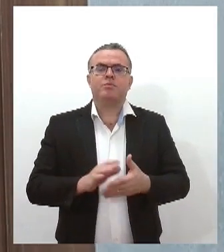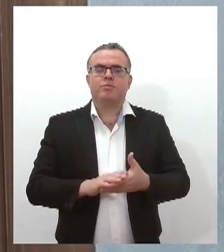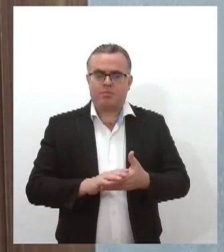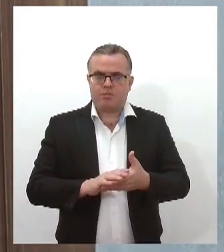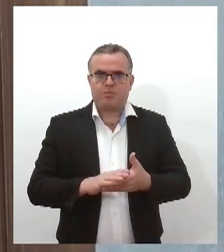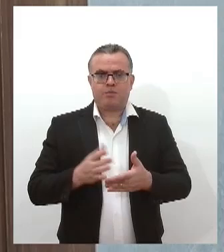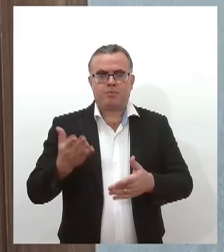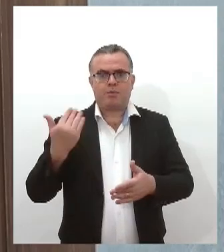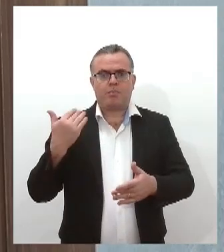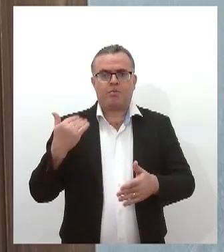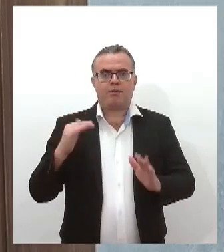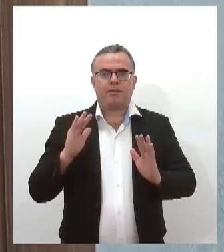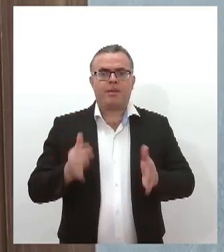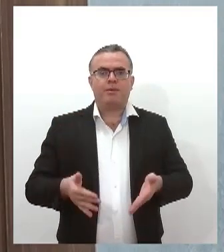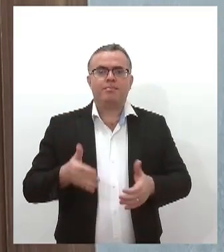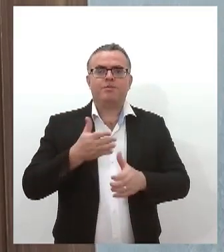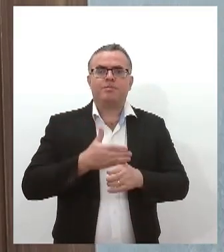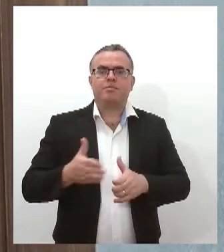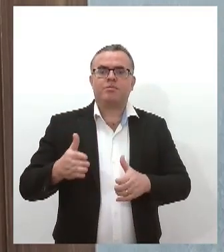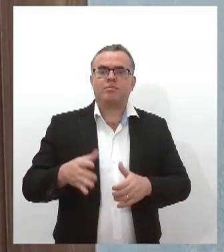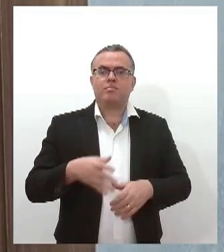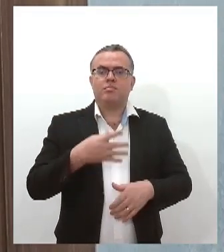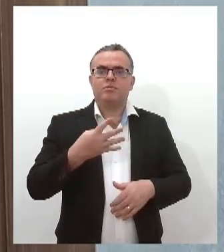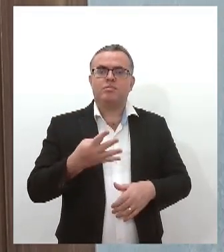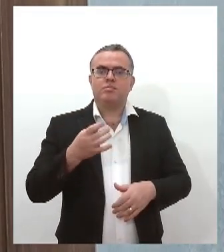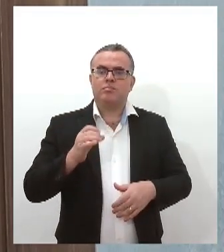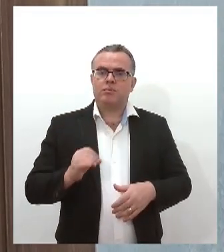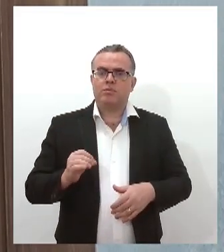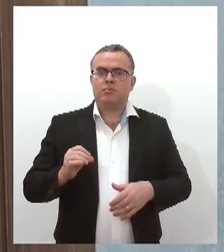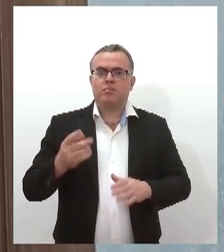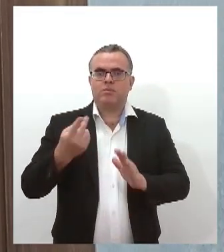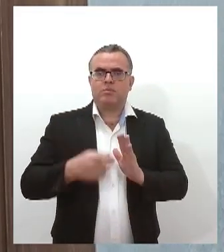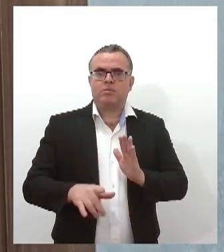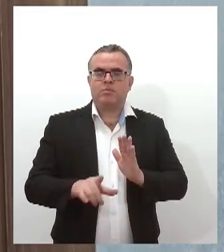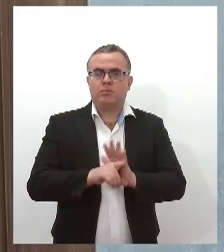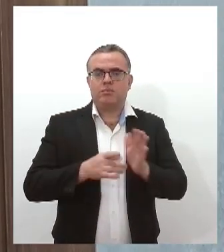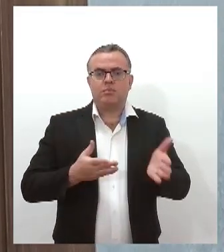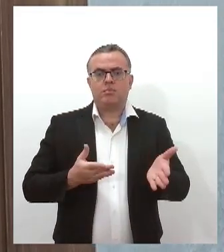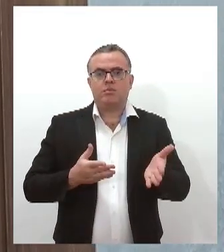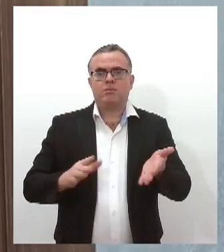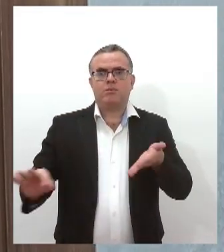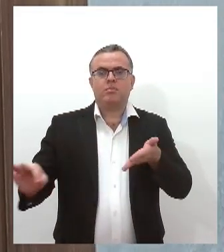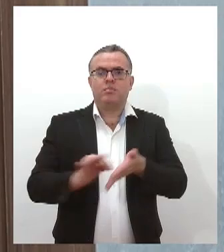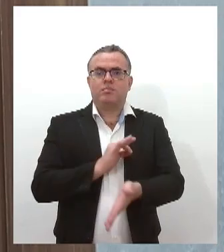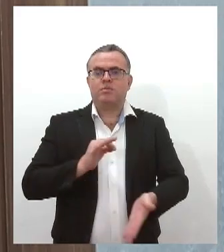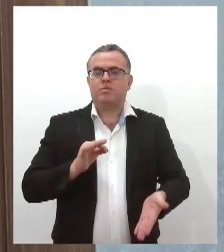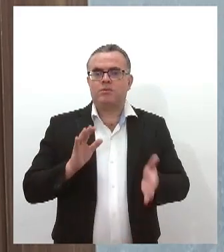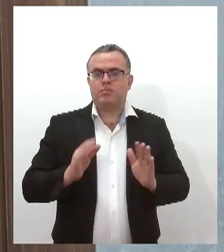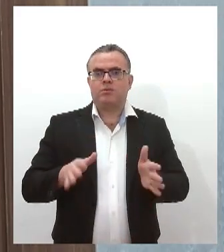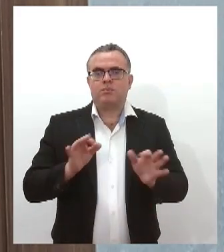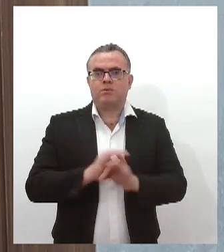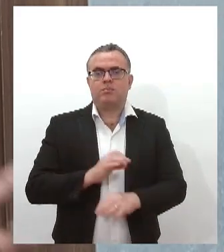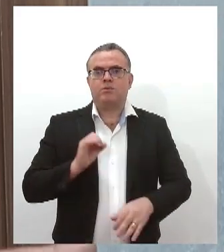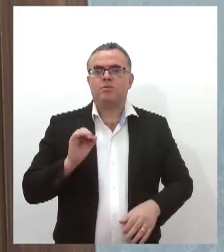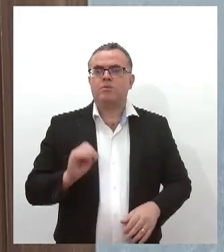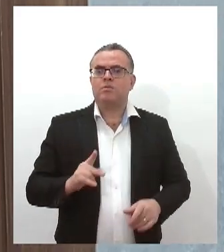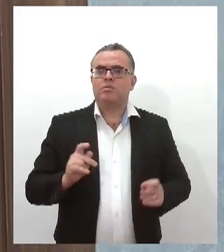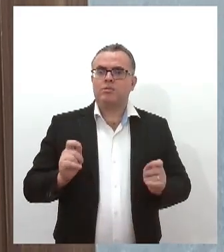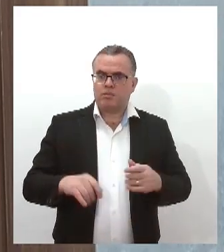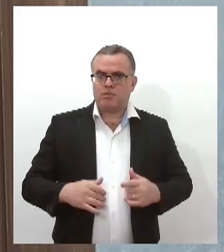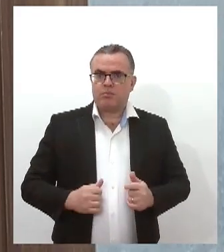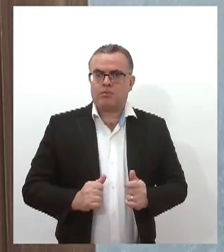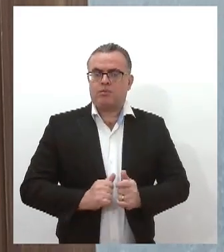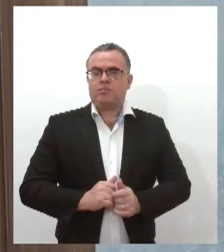primeiro mandato, mais de 40 projetos de leis aprovados e sancionados. Tivemos uma excelente produção legislativa. Agora, não adianta a gente fazer as